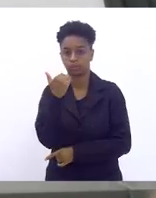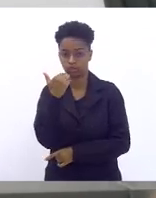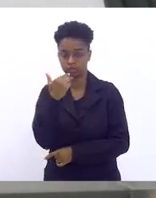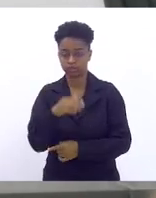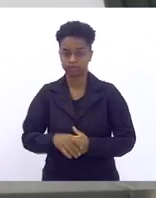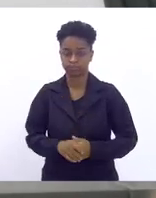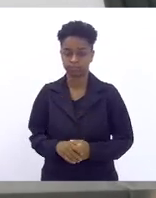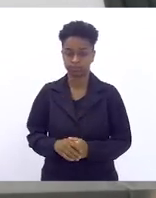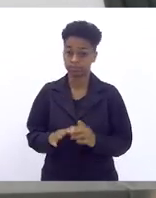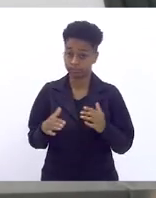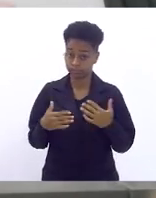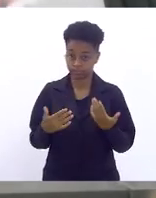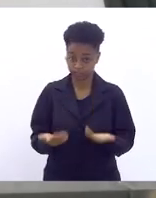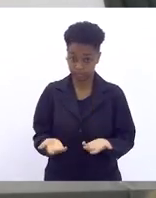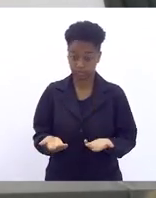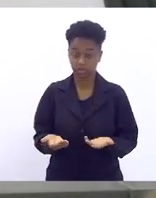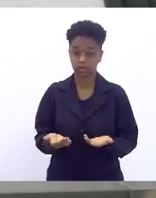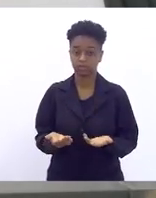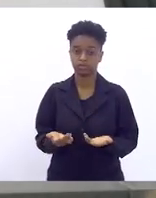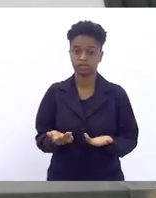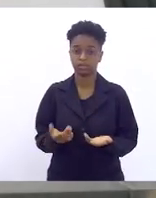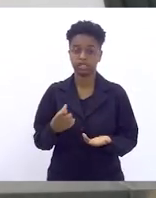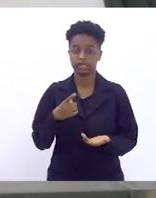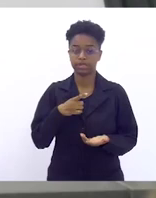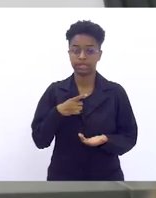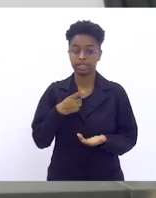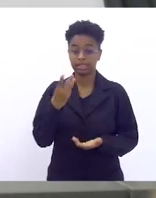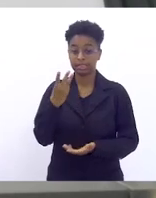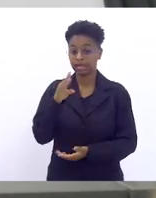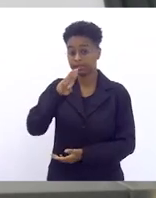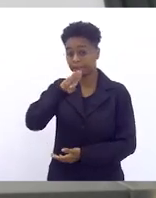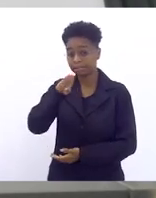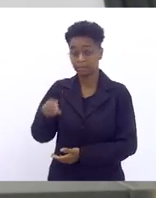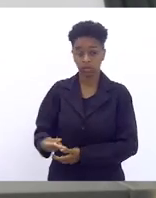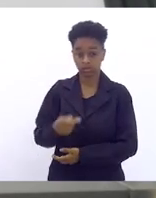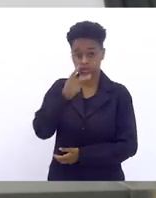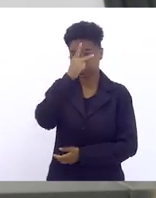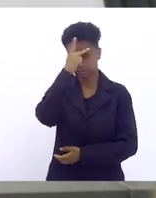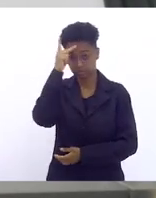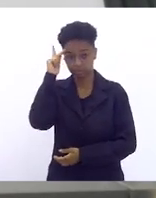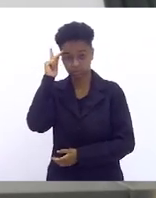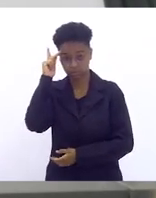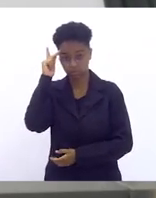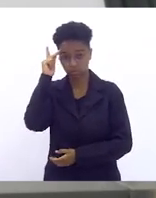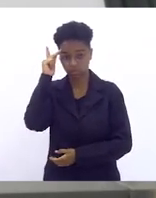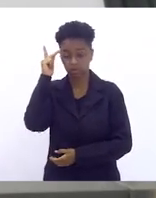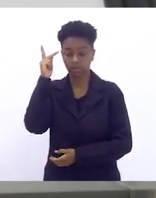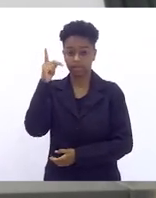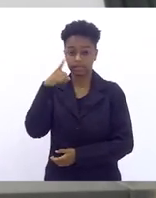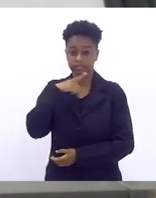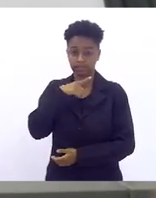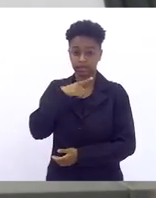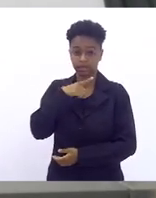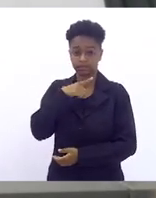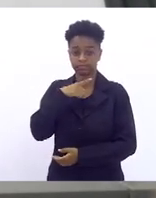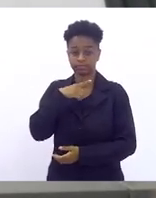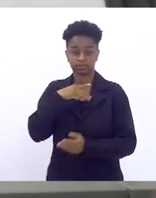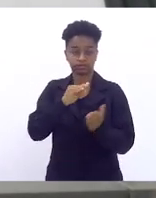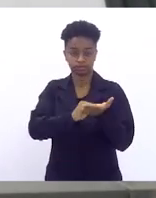nesse caso a gente tem 3 milhões de pessoas que tem algum nível de insegurança